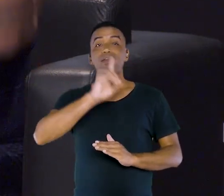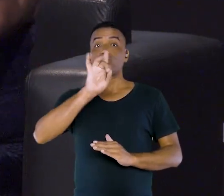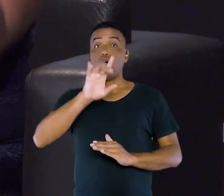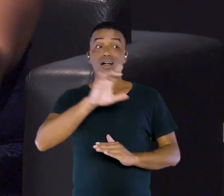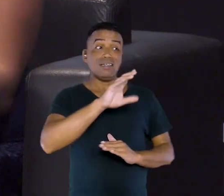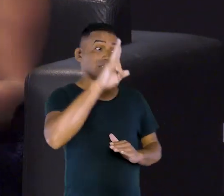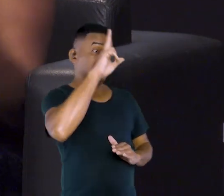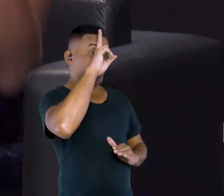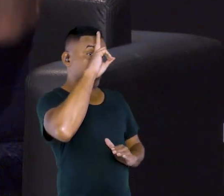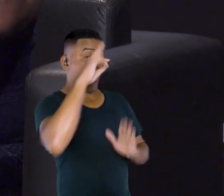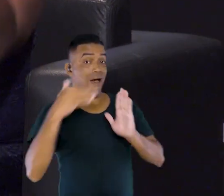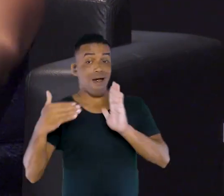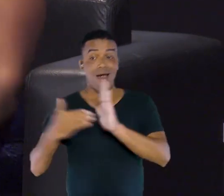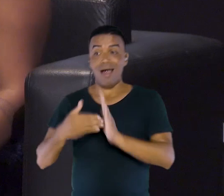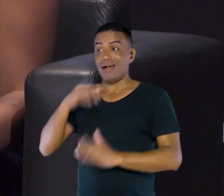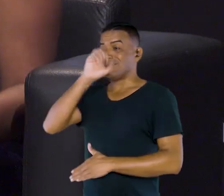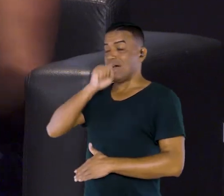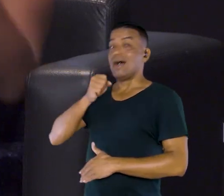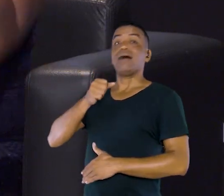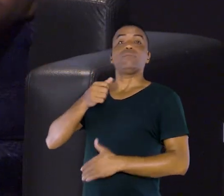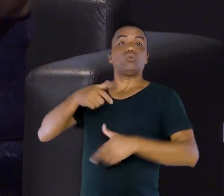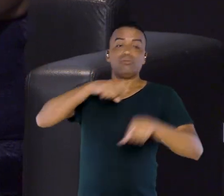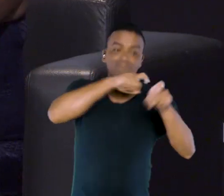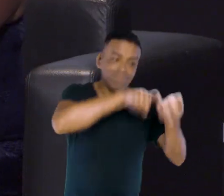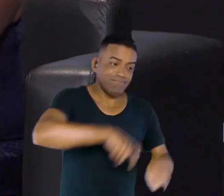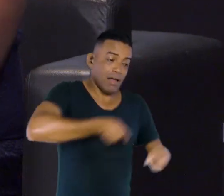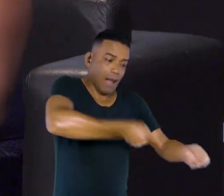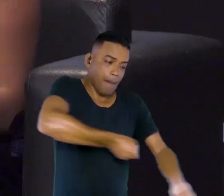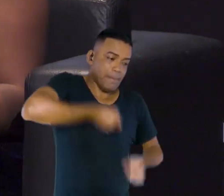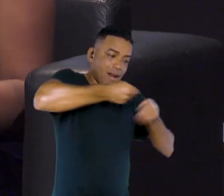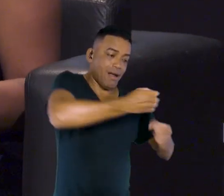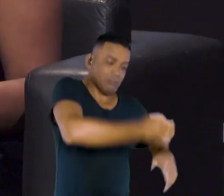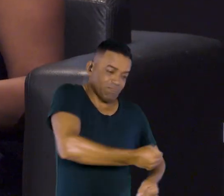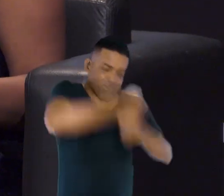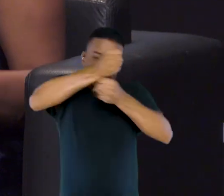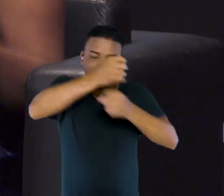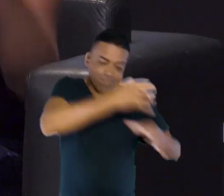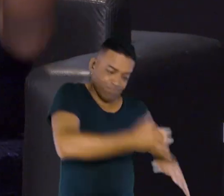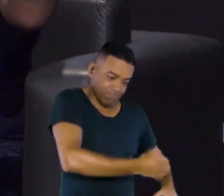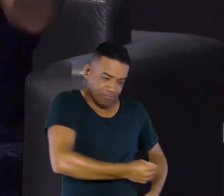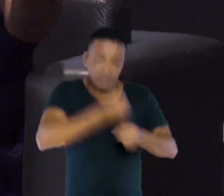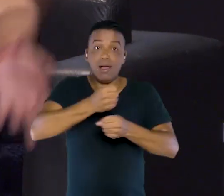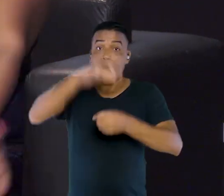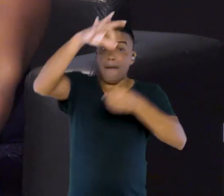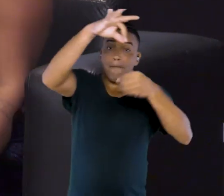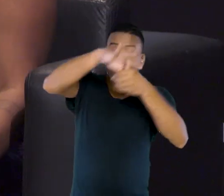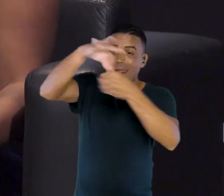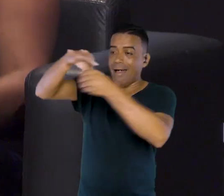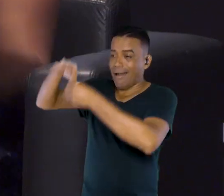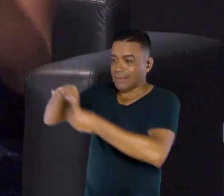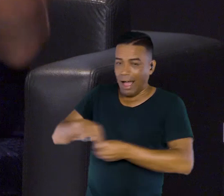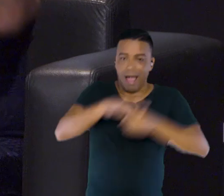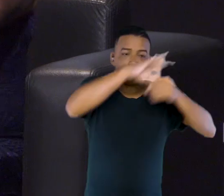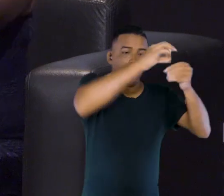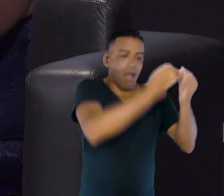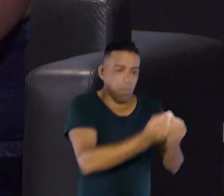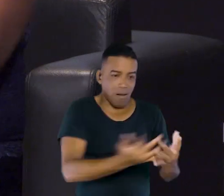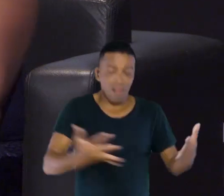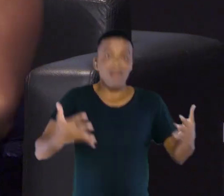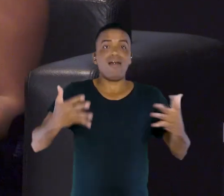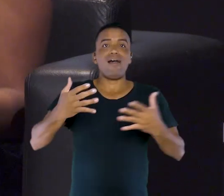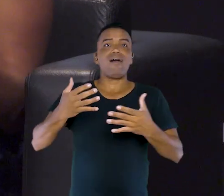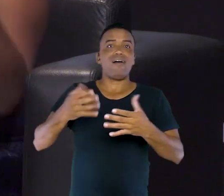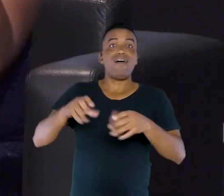ela está na roça, arrancando mandioca, capinando a roça, plantando a roça,